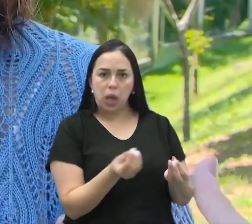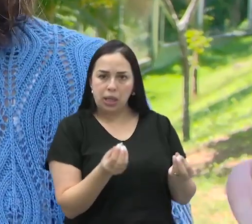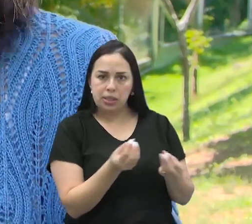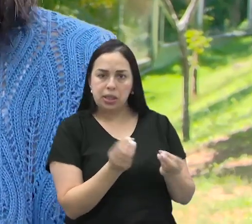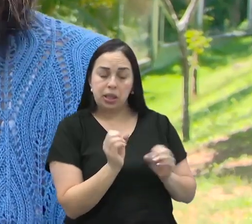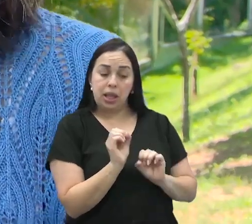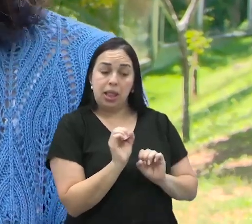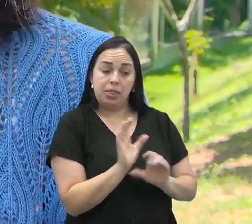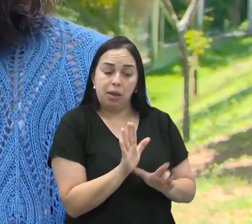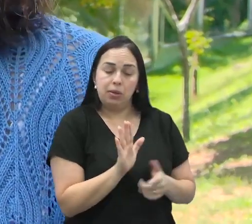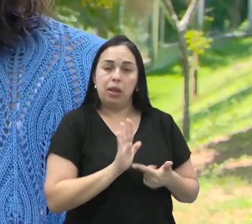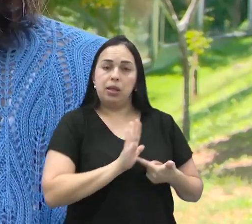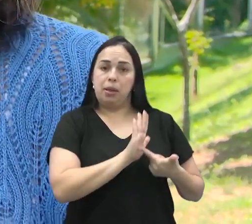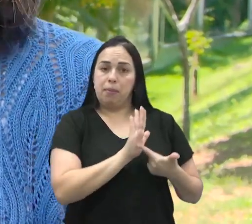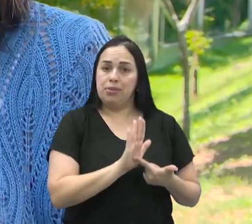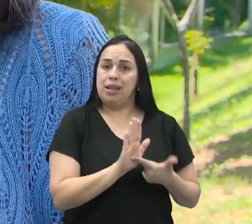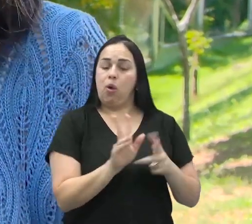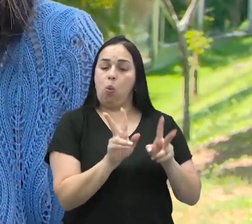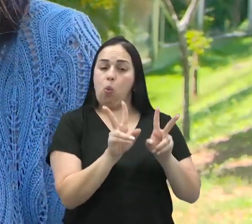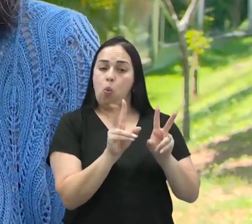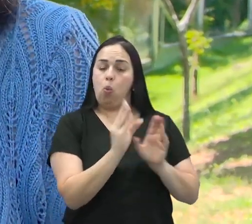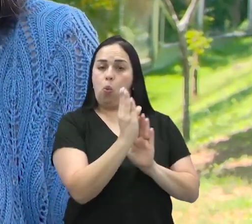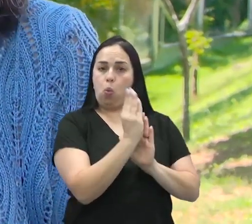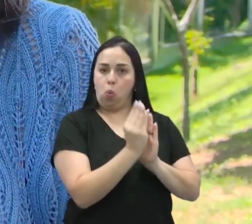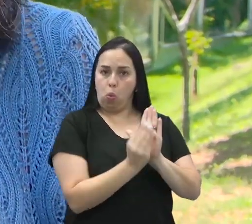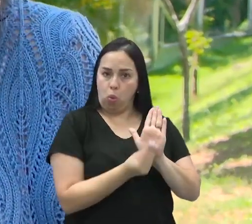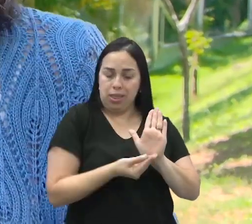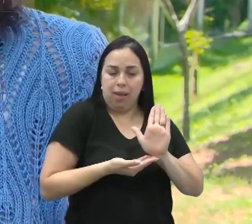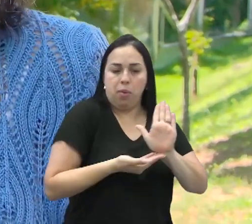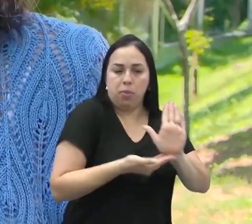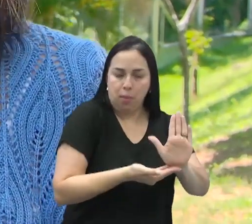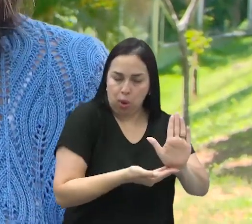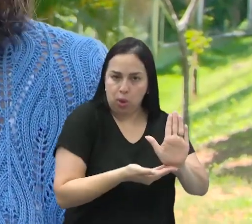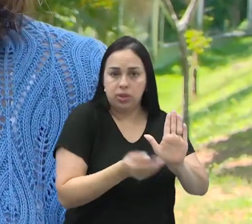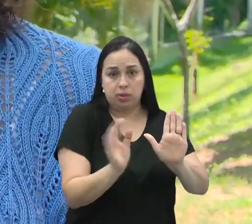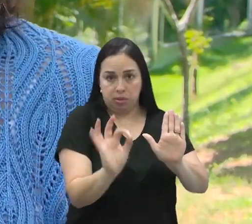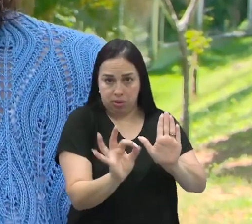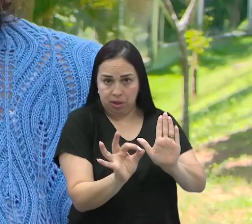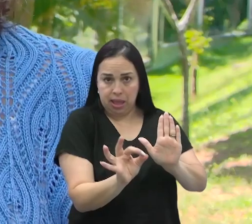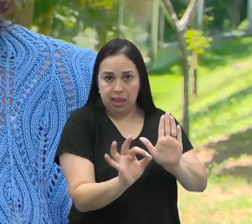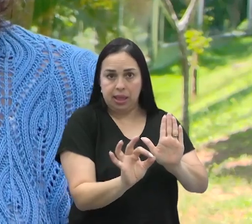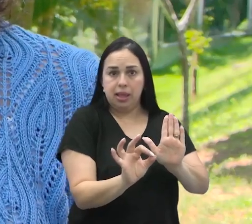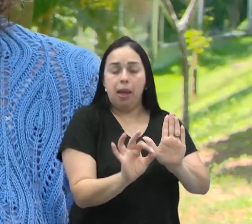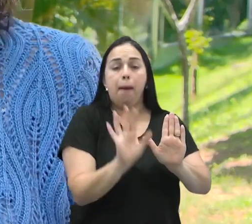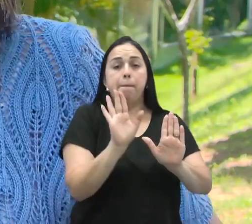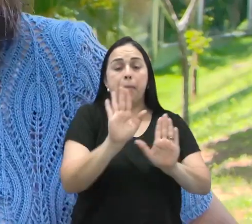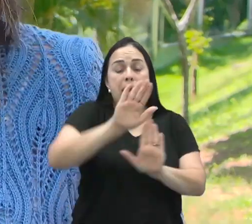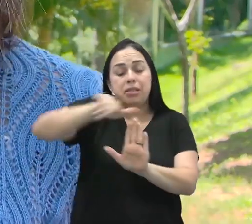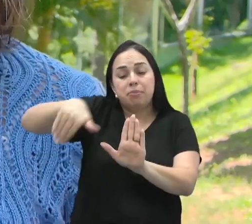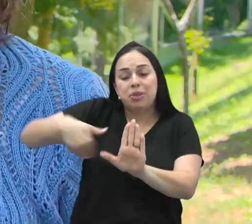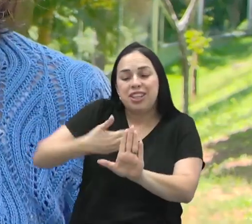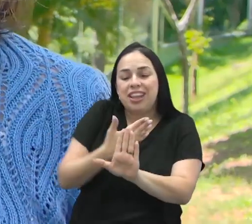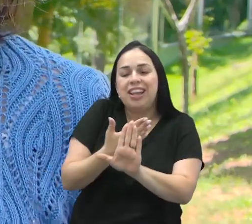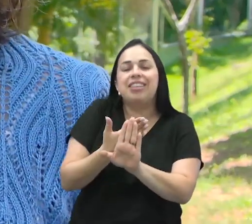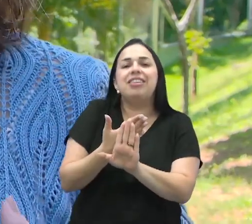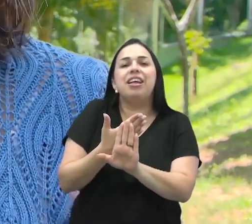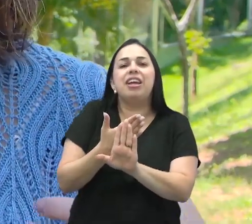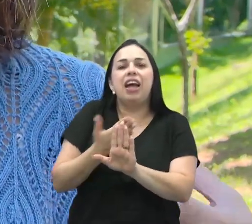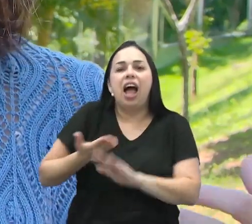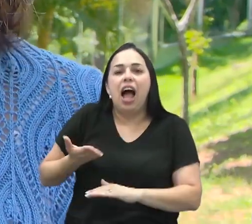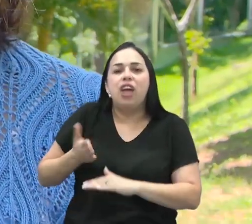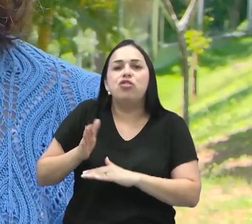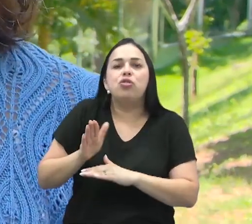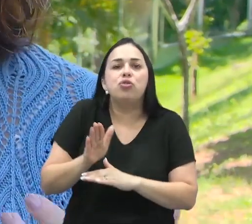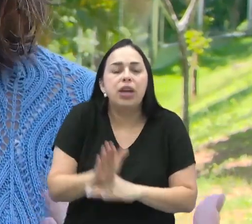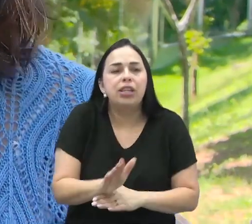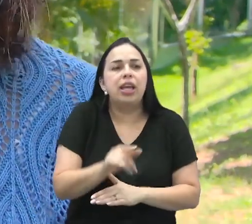discutir, trabalhar e ser transmitido o assunto em si, o conteúdo propriamente dito, né? Por trás desse conteúdo tem